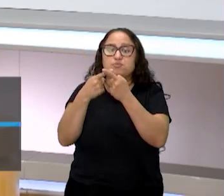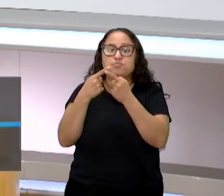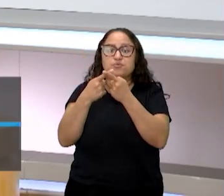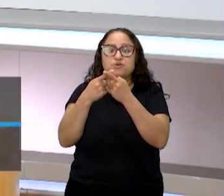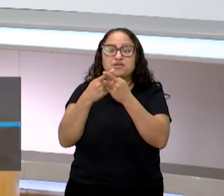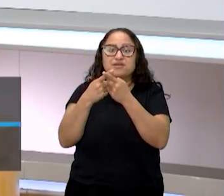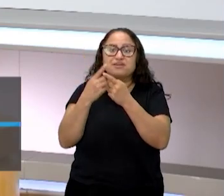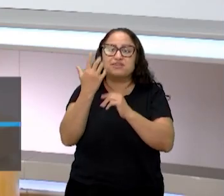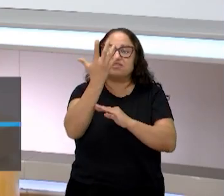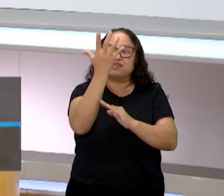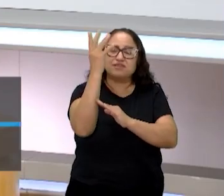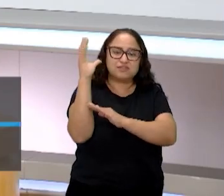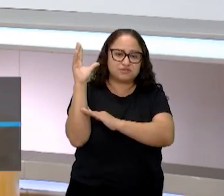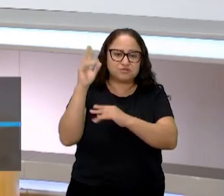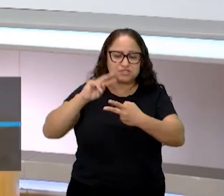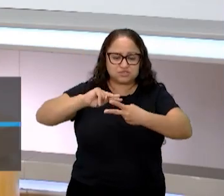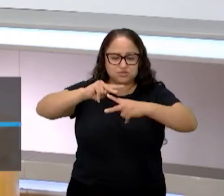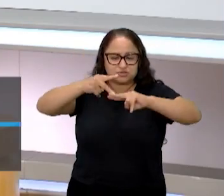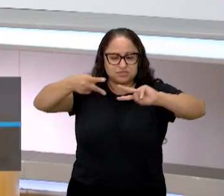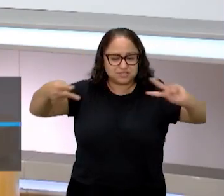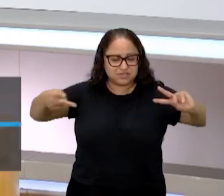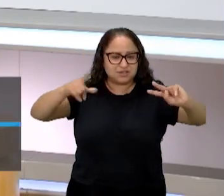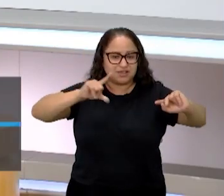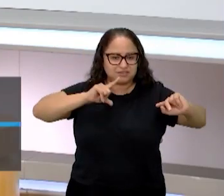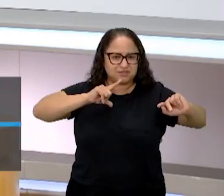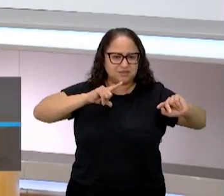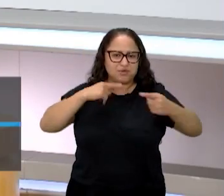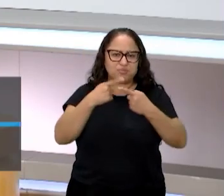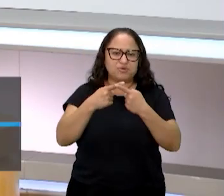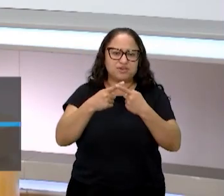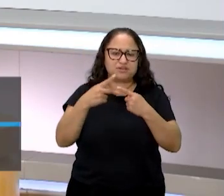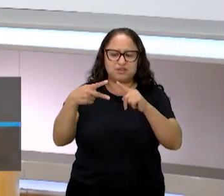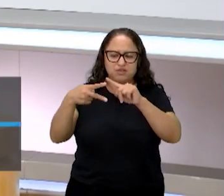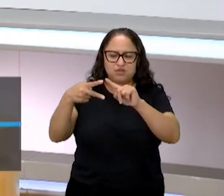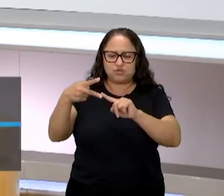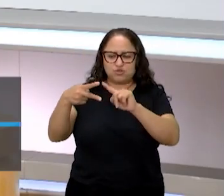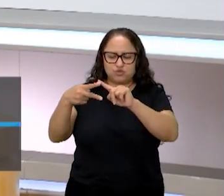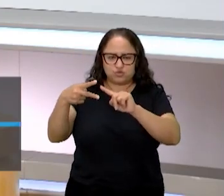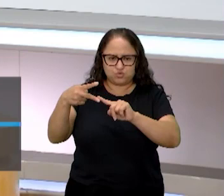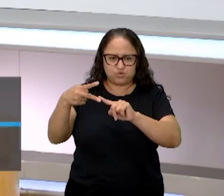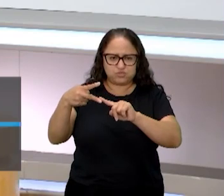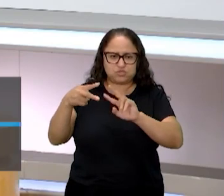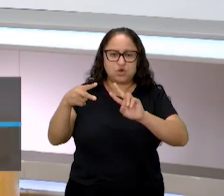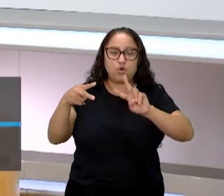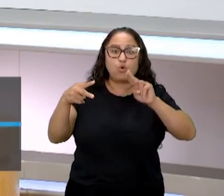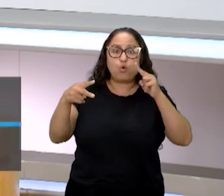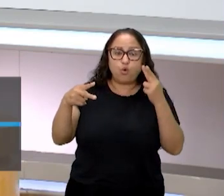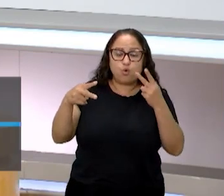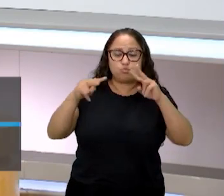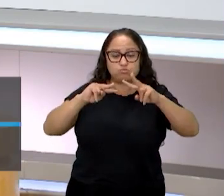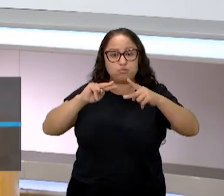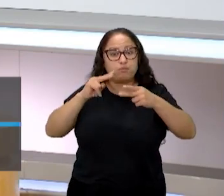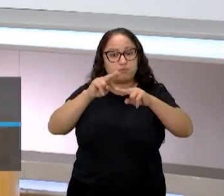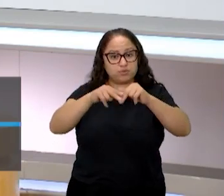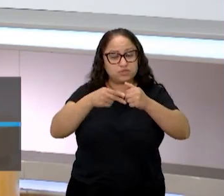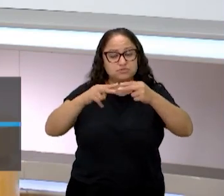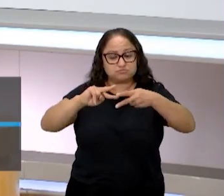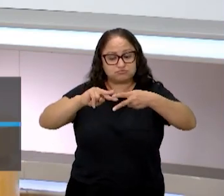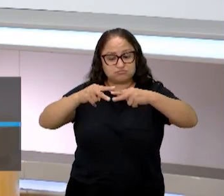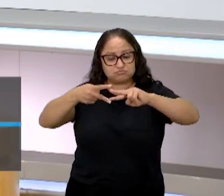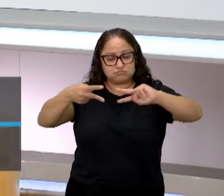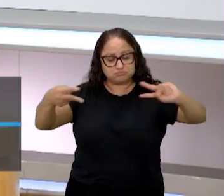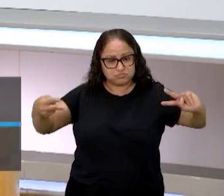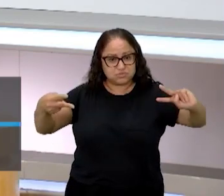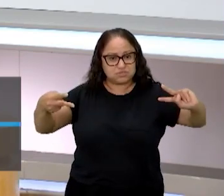da natureza do DNA. Por ele ser assim uma dupla hélice ou por ele ter essa natureza helicoidal,